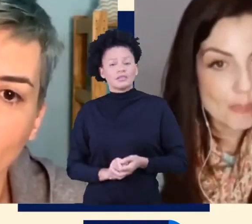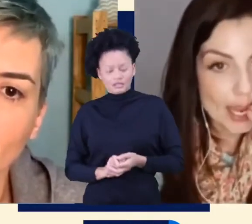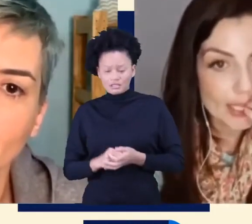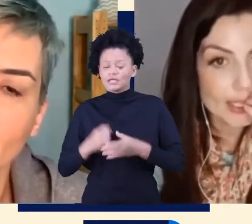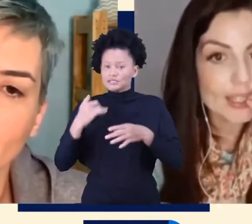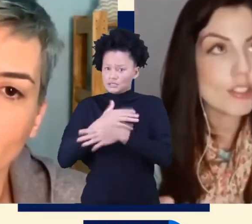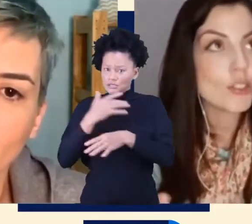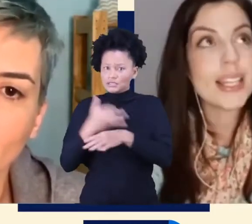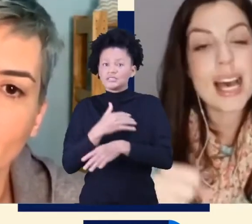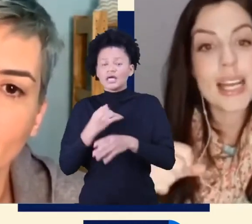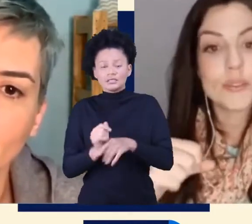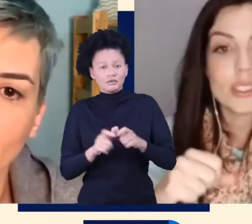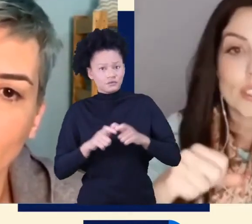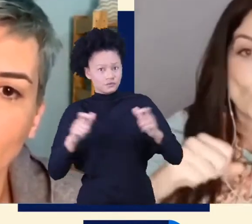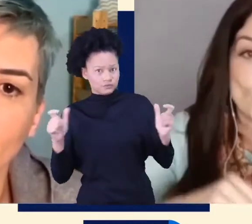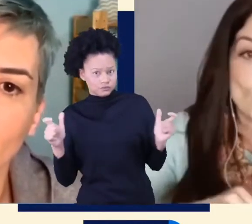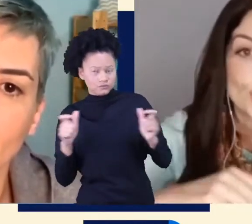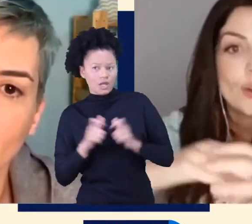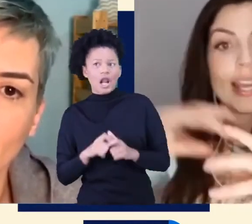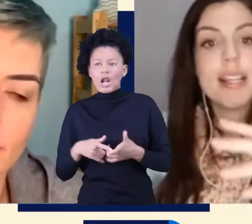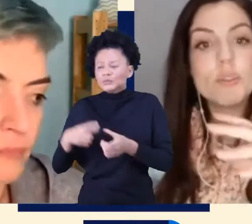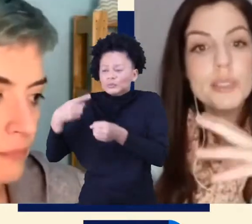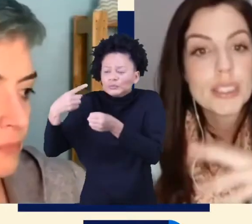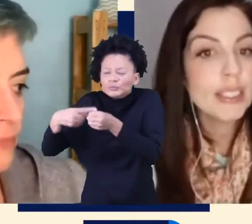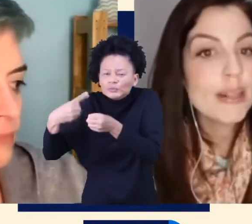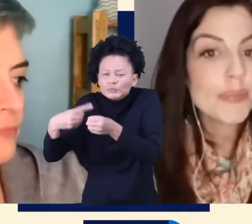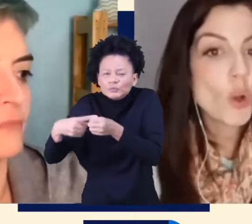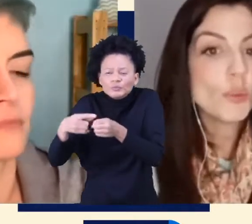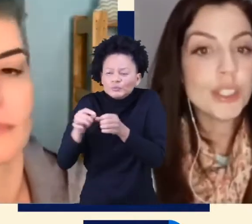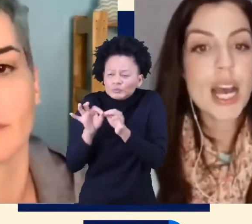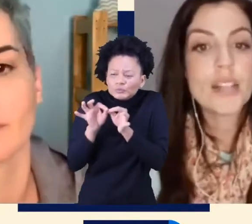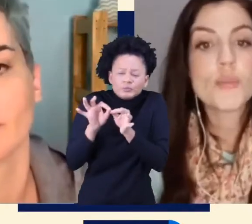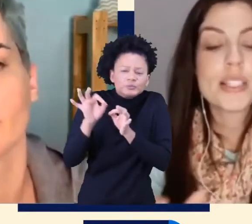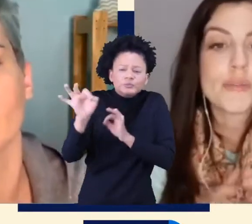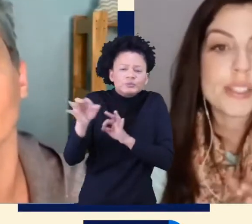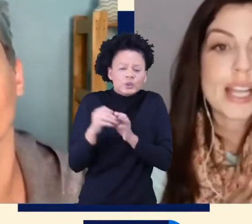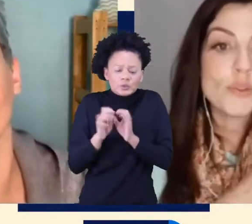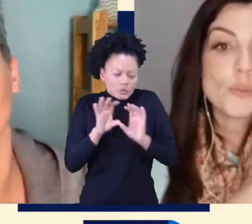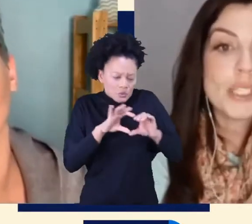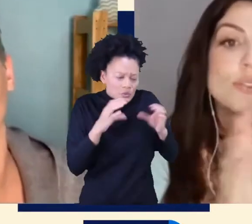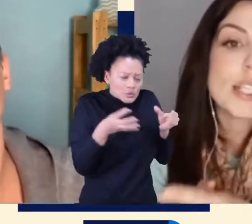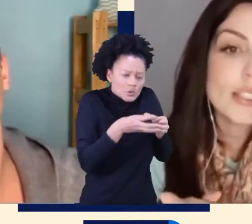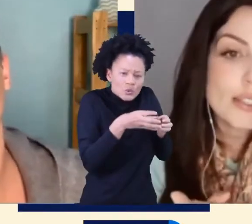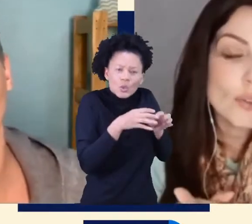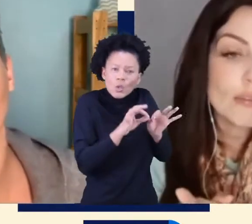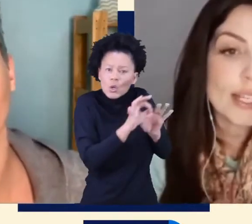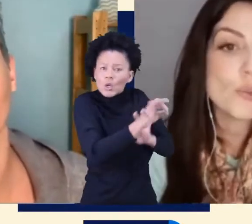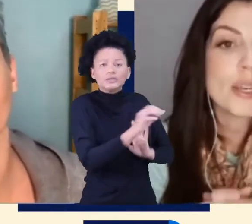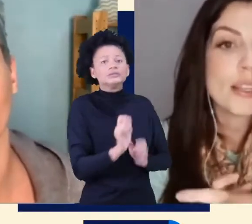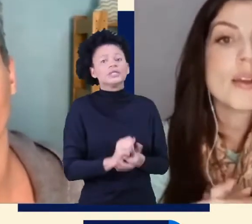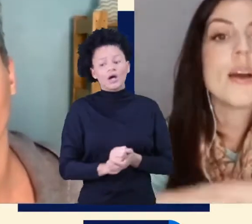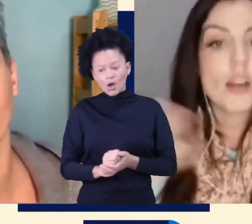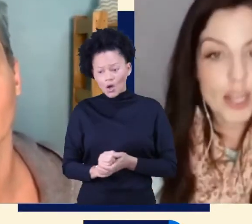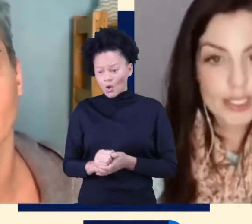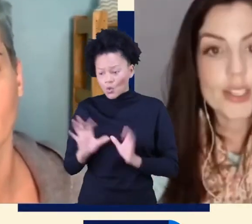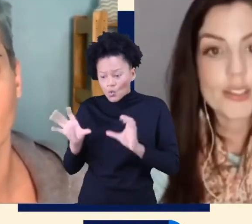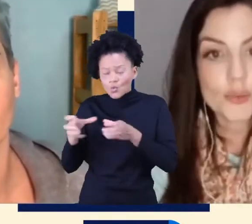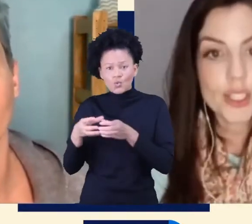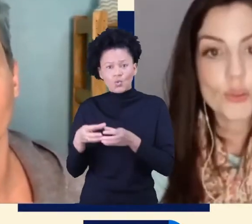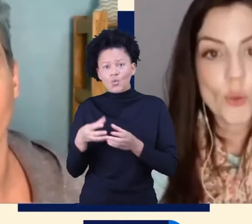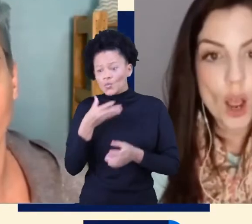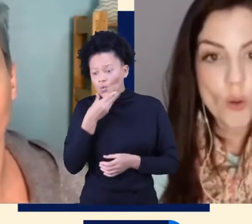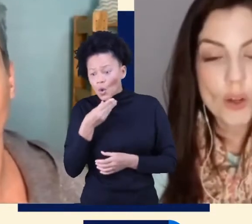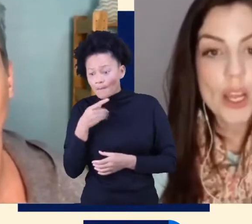grandes também, tá, gente? Não é lá no interior, não é numa comunidade mais afastada, os meninos ainda são levados para ter a